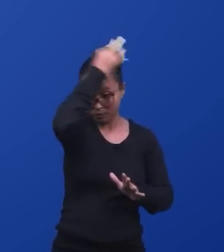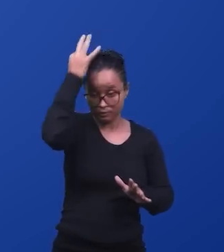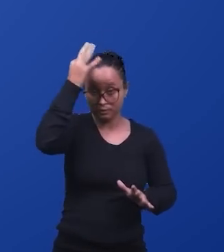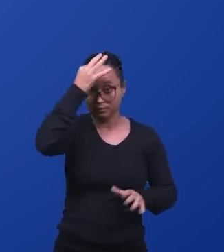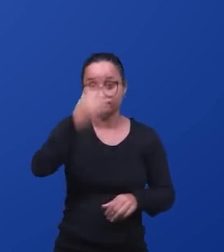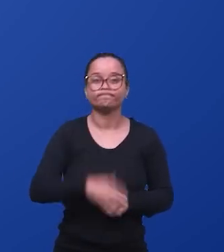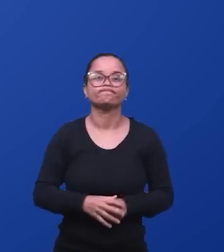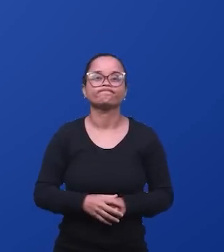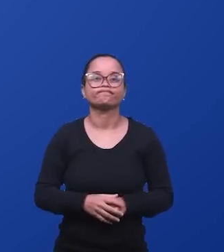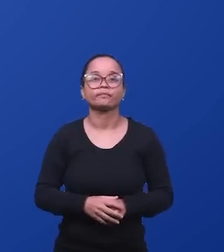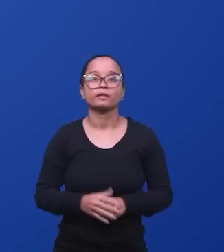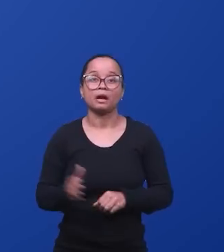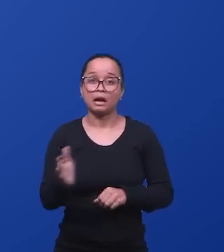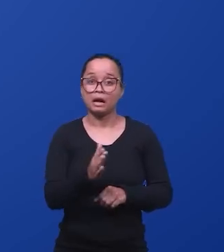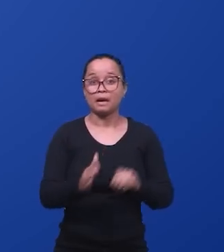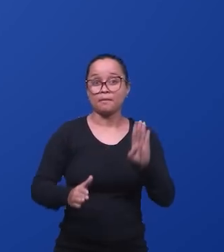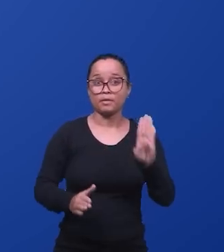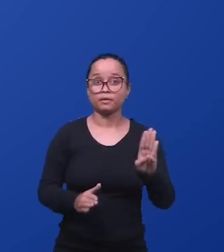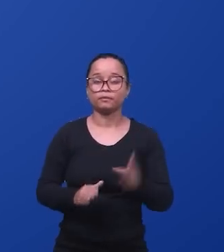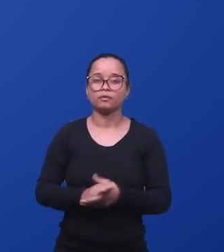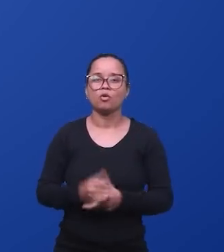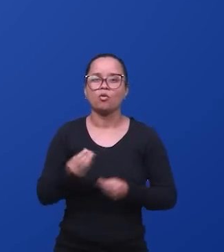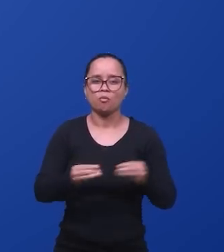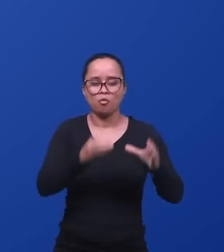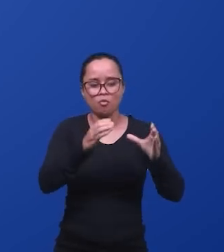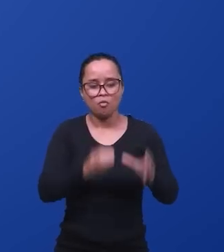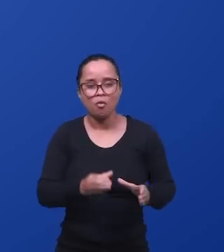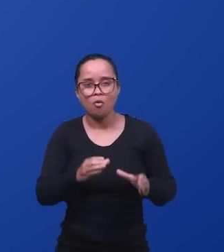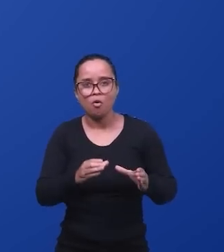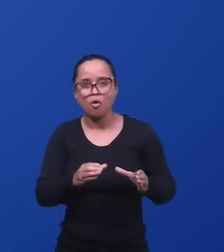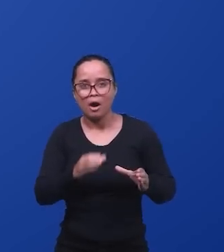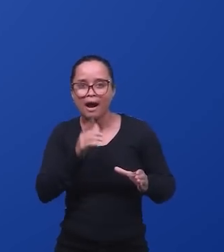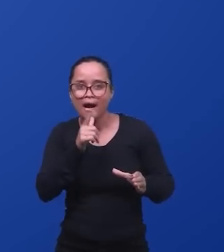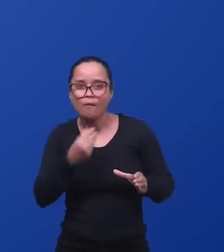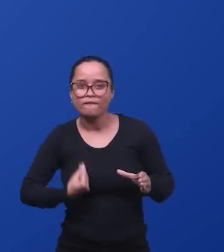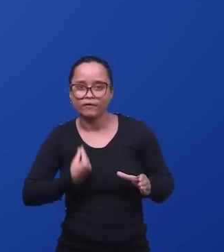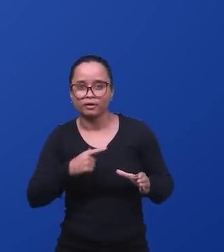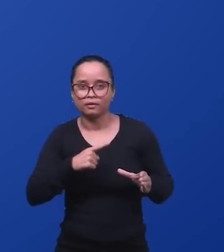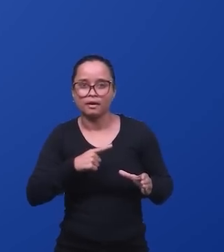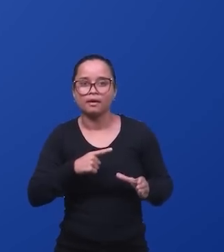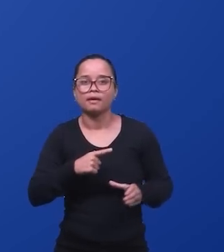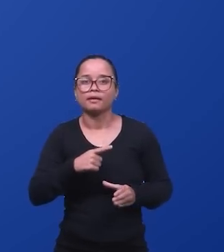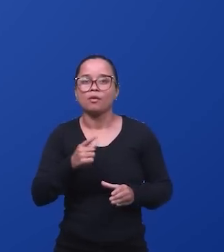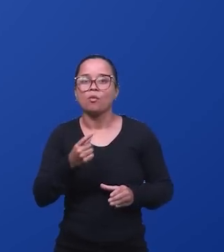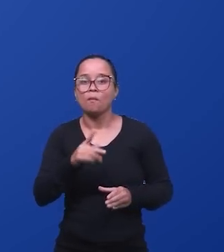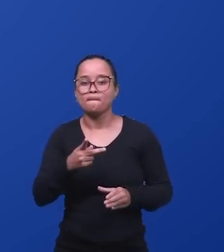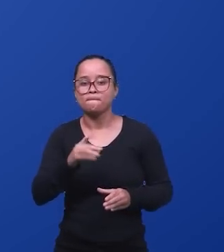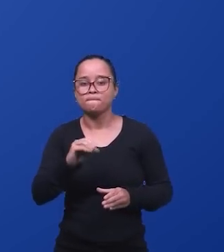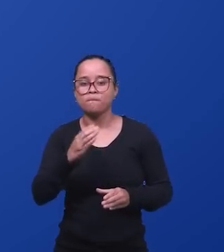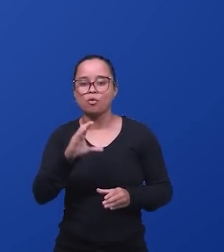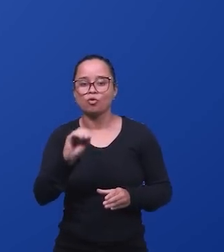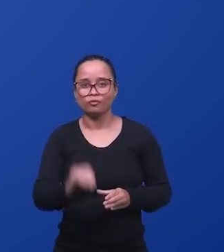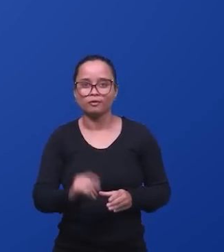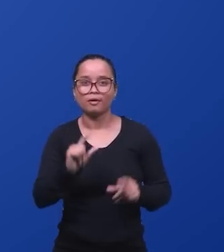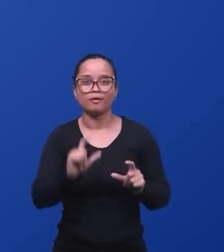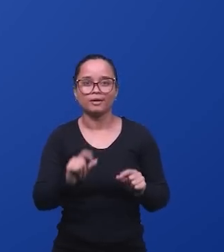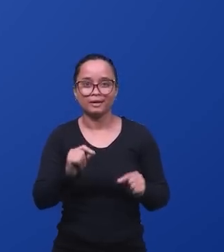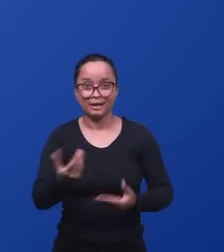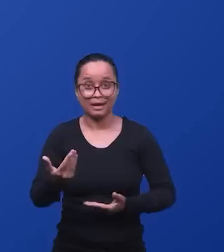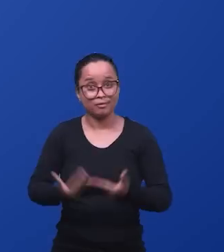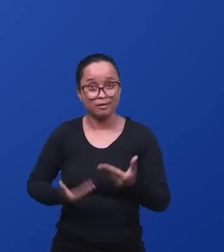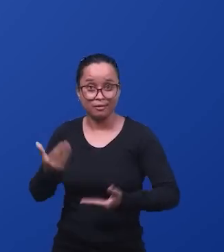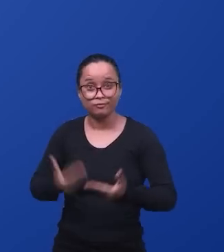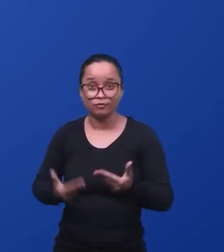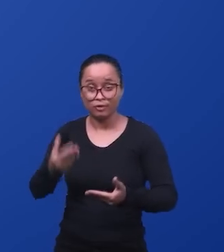A letra B, o poço das águas vivas, ou seja, meus irmãos, é a igreja cheia do Espírito Santo. E